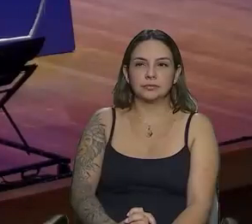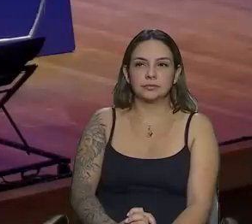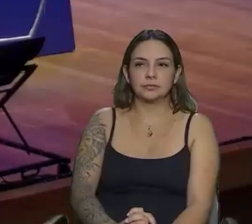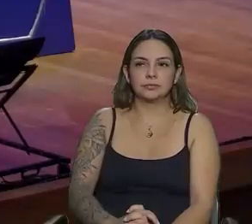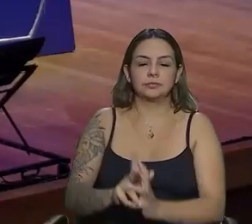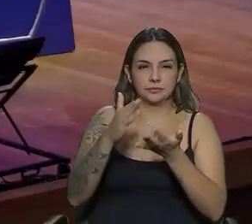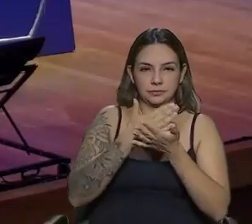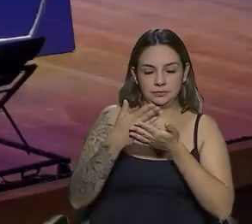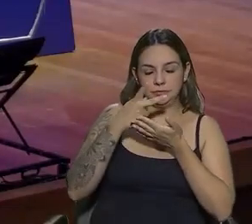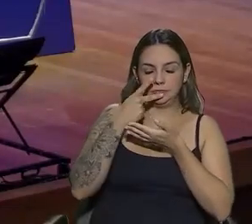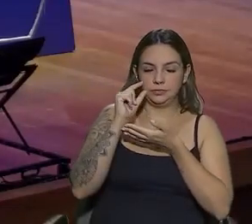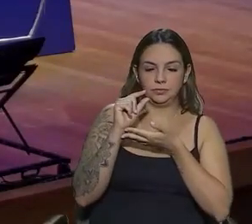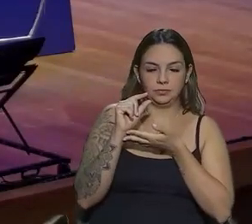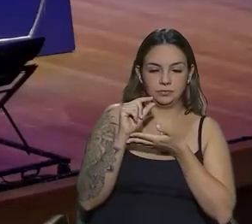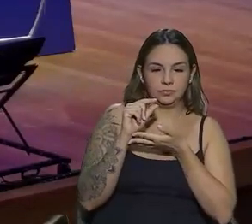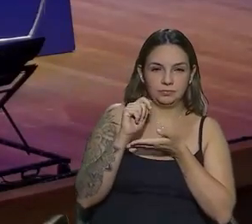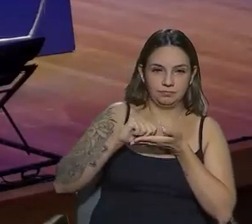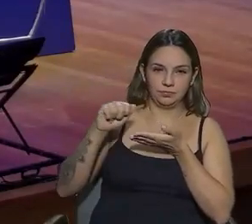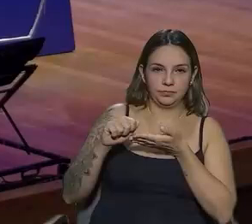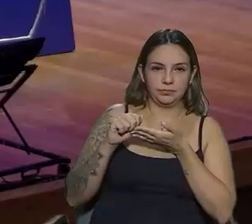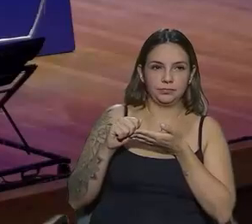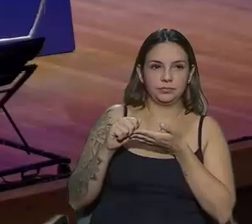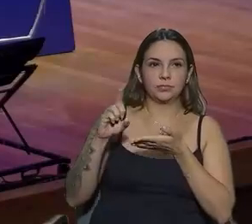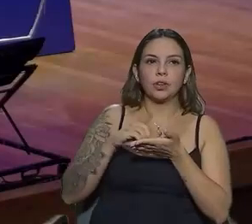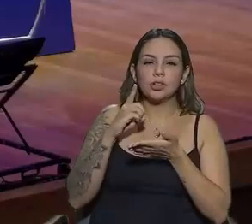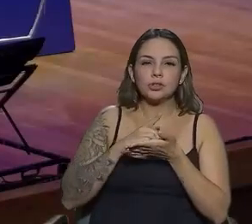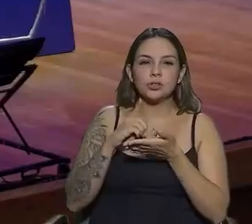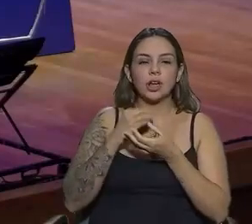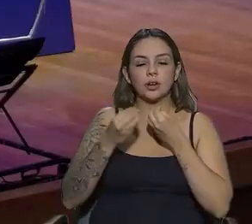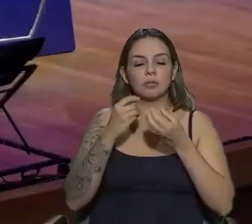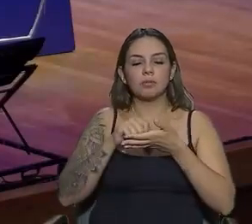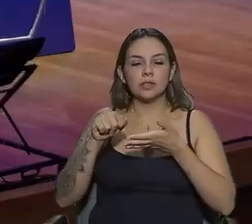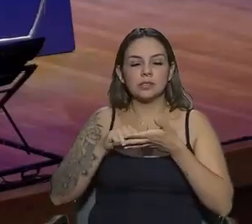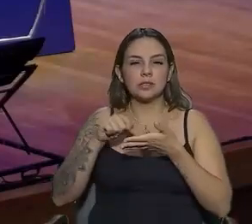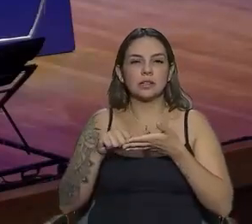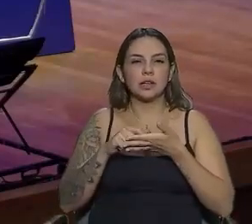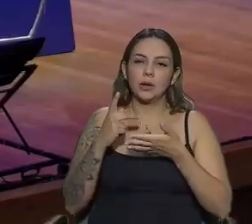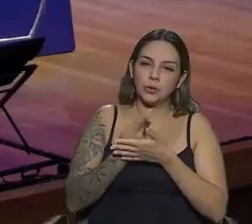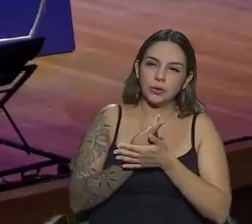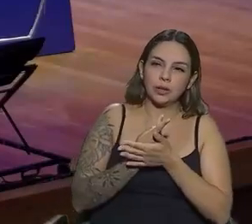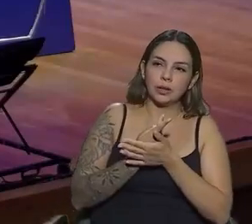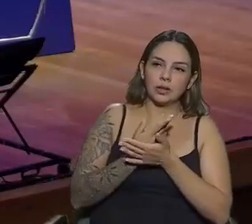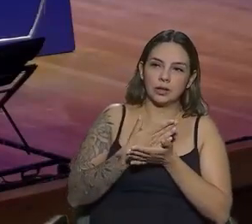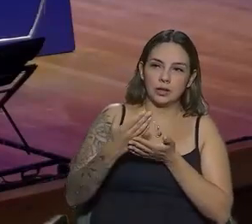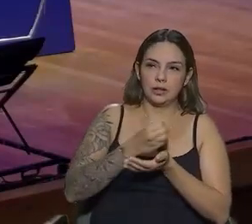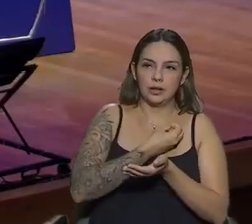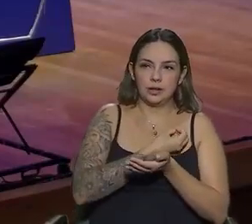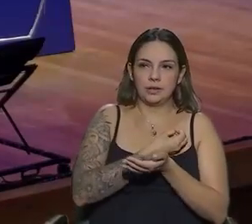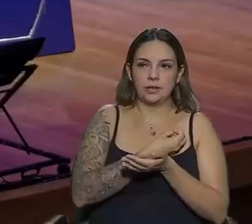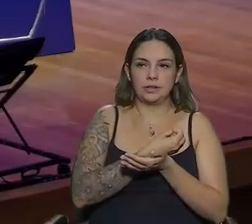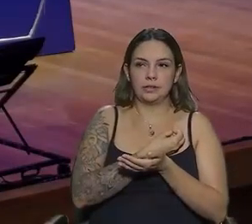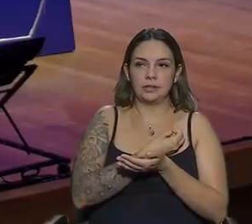O Jefferson já começou falando um pouquinho da escrita dos diários, de como a escrita aconteceu ao longo da vida,